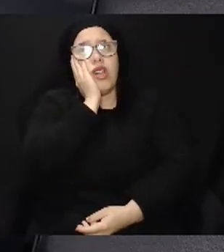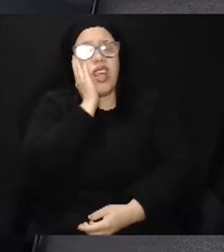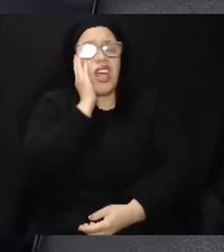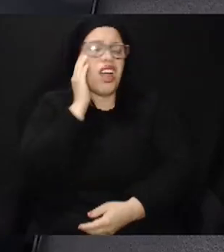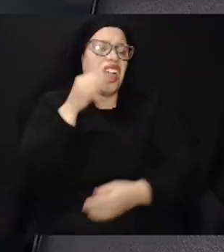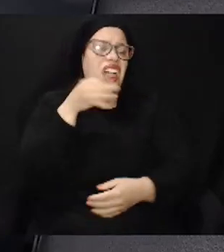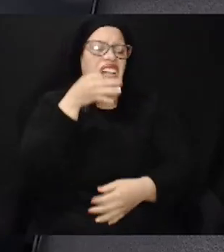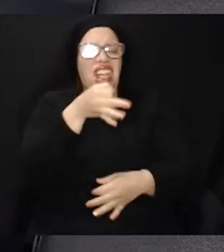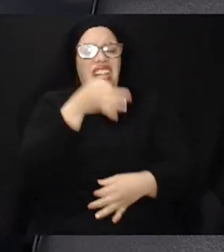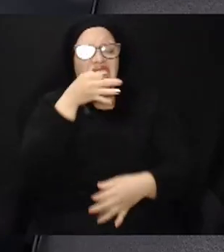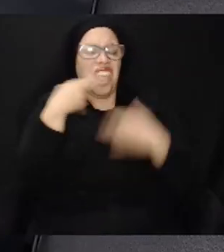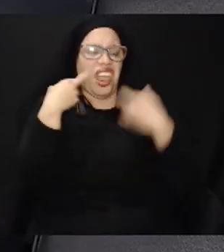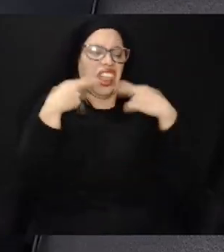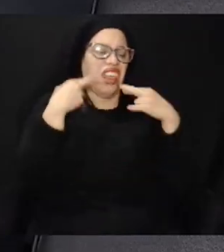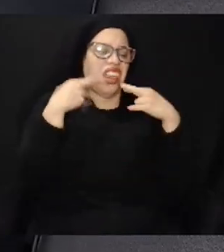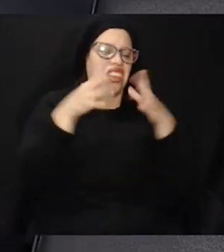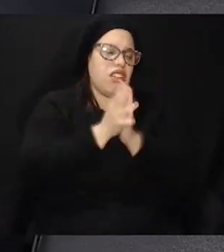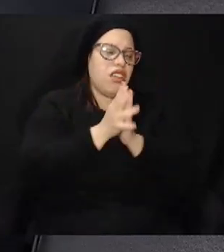ou